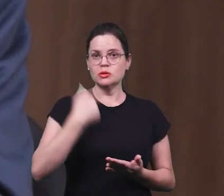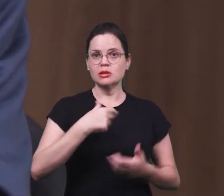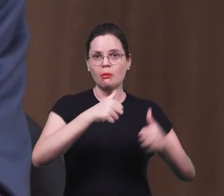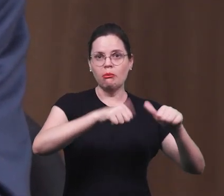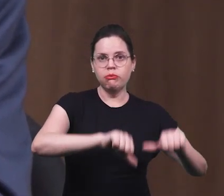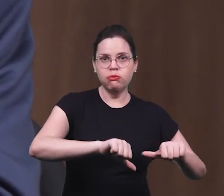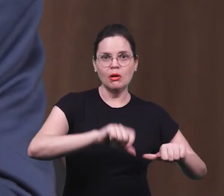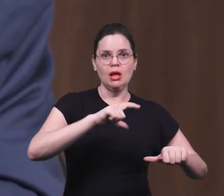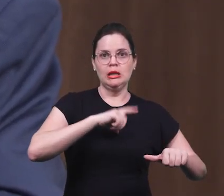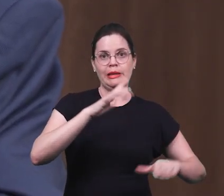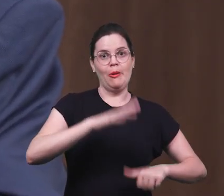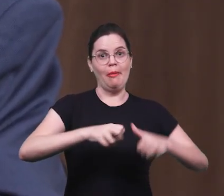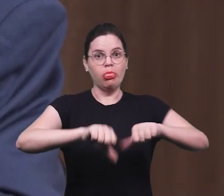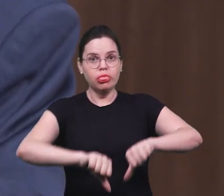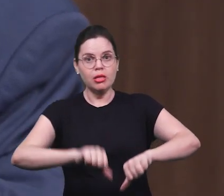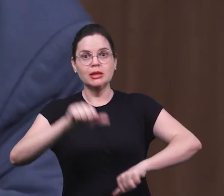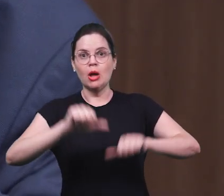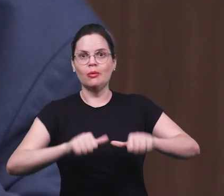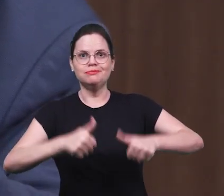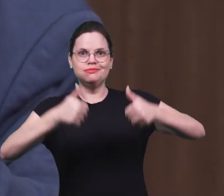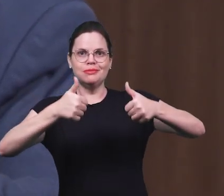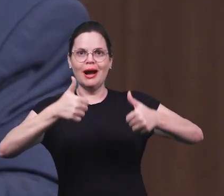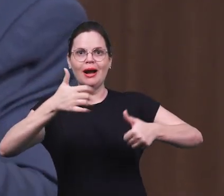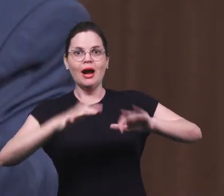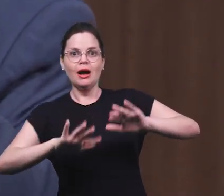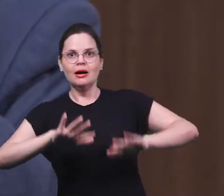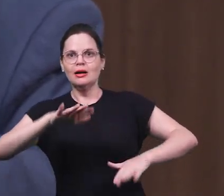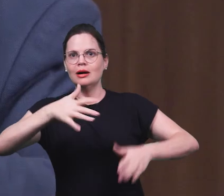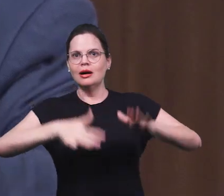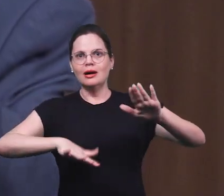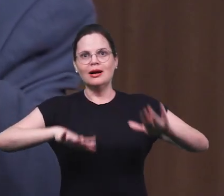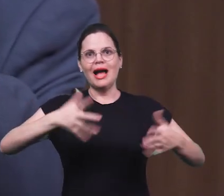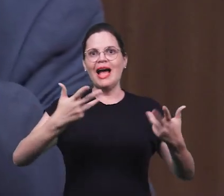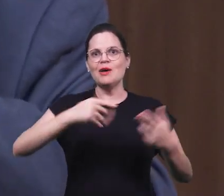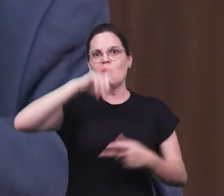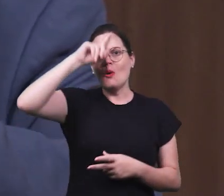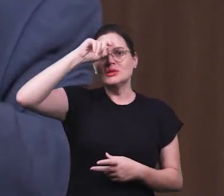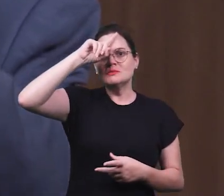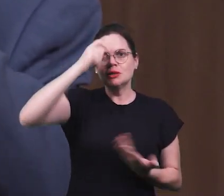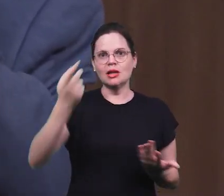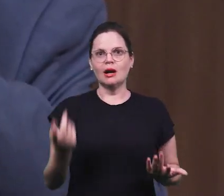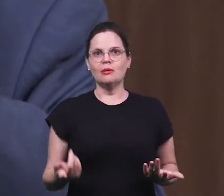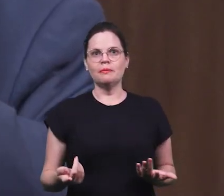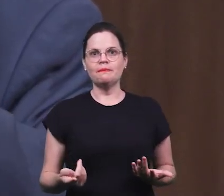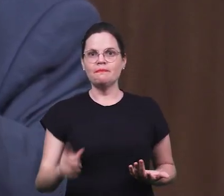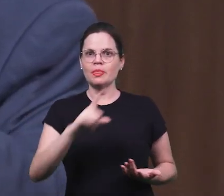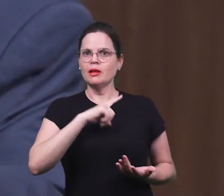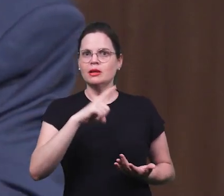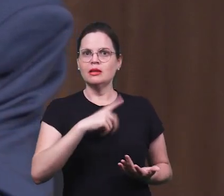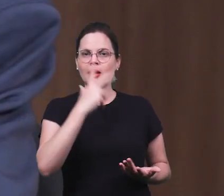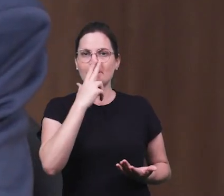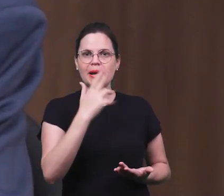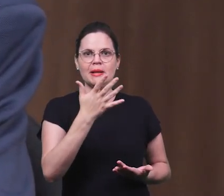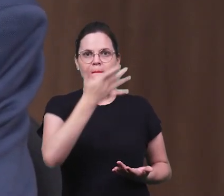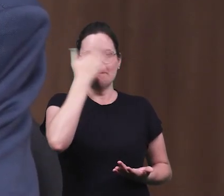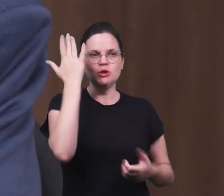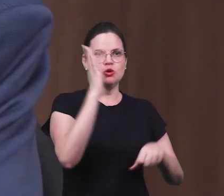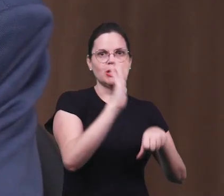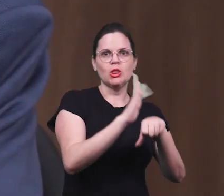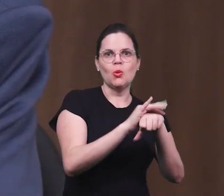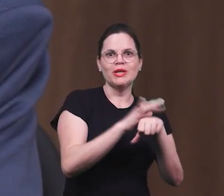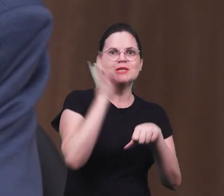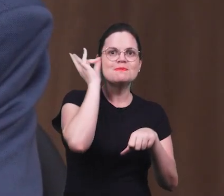já recuperou, tem outro que vai recuperar, tem outro que está chegando. É como hospital, né? O ciclo de trabalho da igreja é isso aí. Então, nós temos